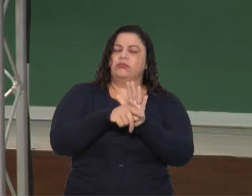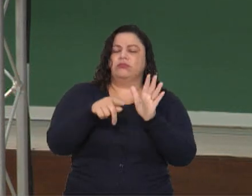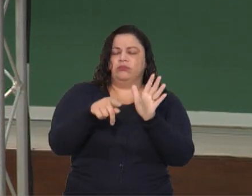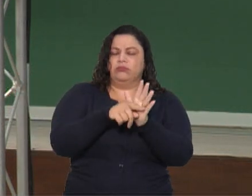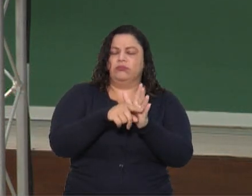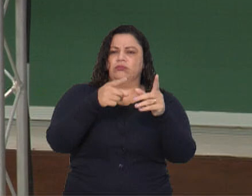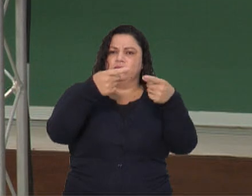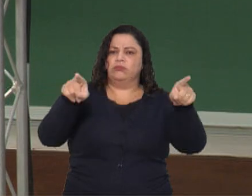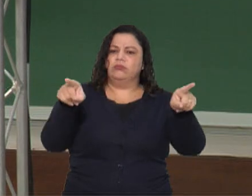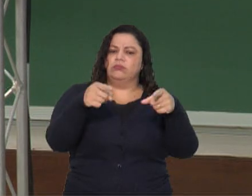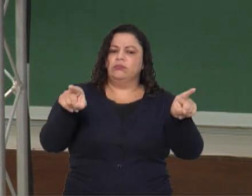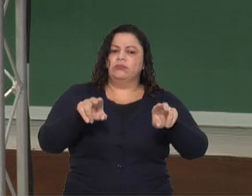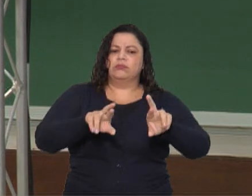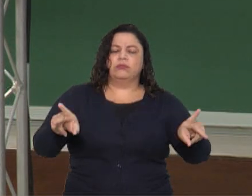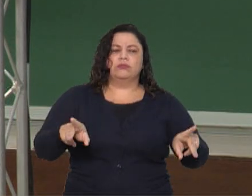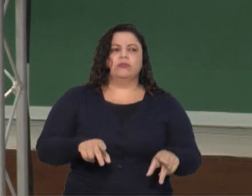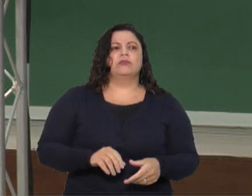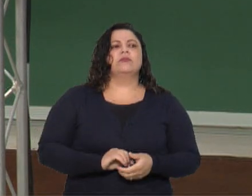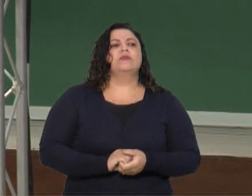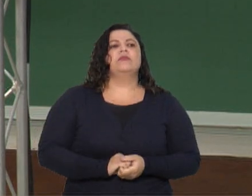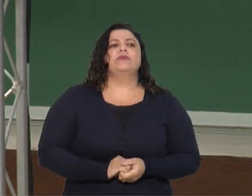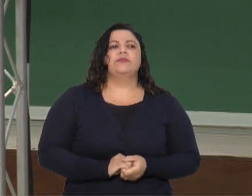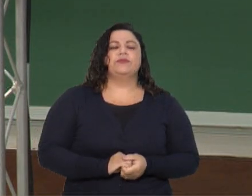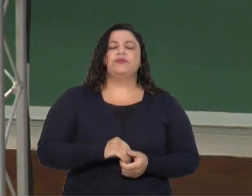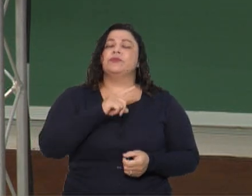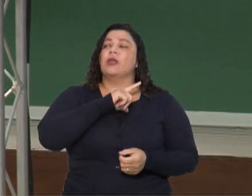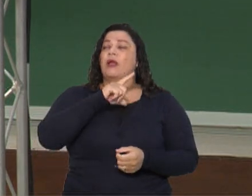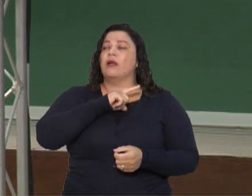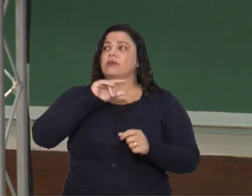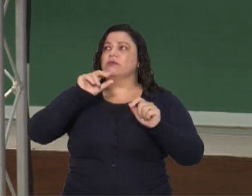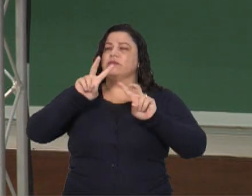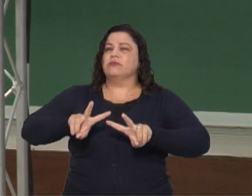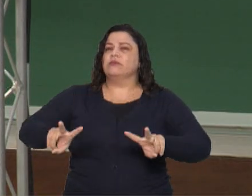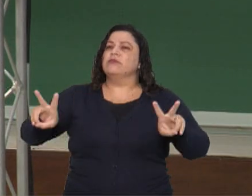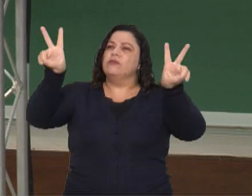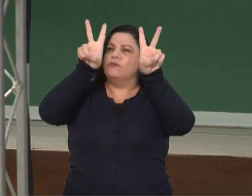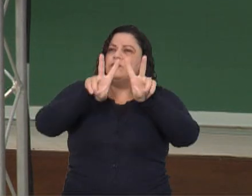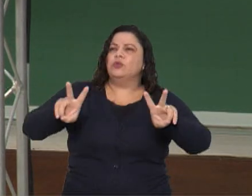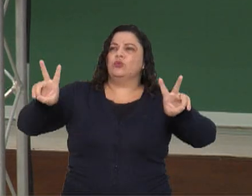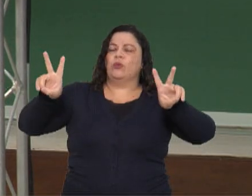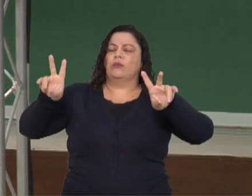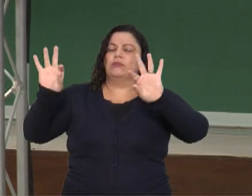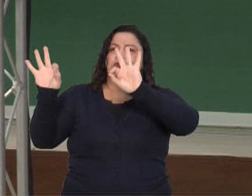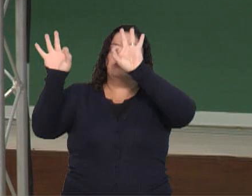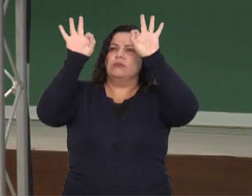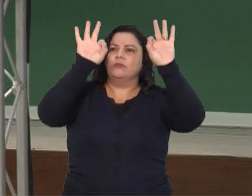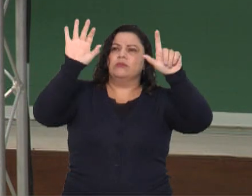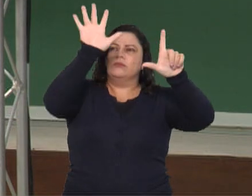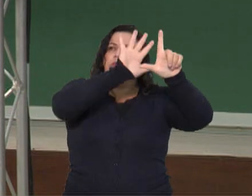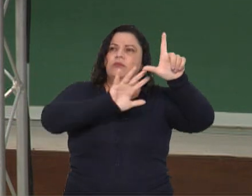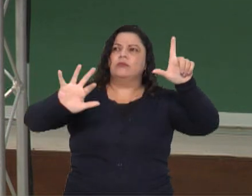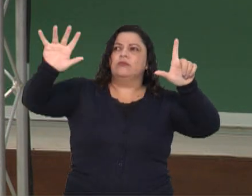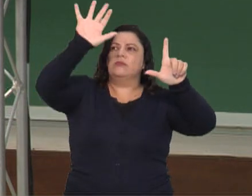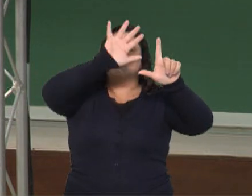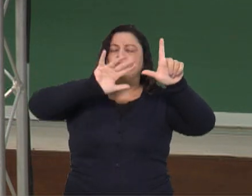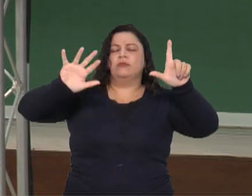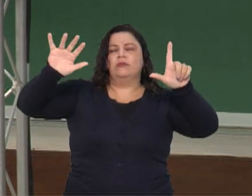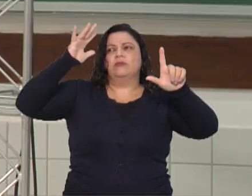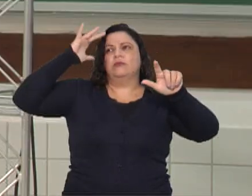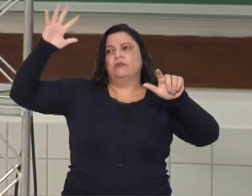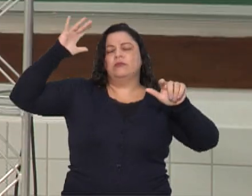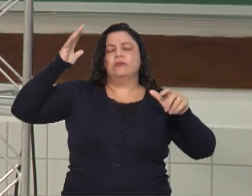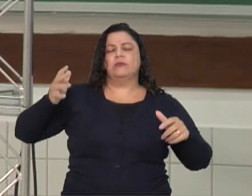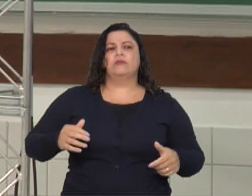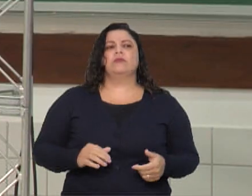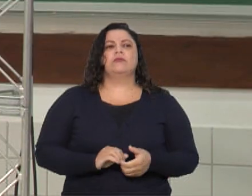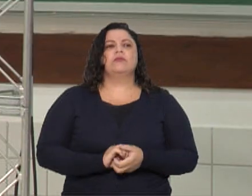dele. Então eu trouxe algumas imagens para ajudar a gente a melhorar mais ainda essa reflexão sobre